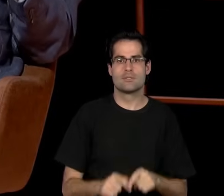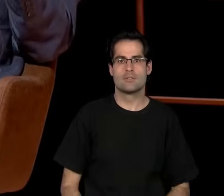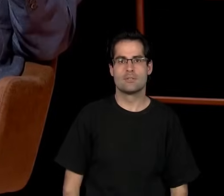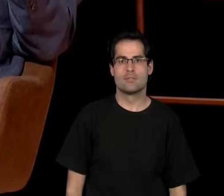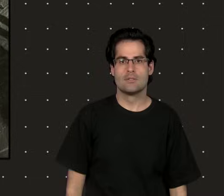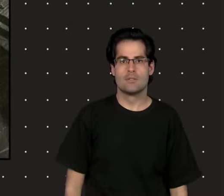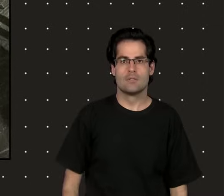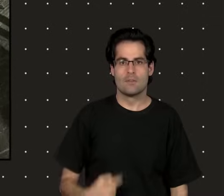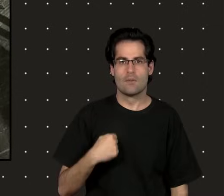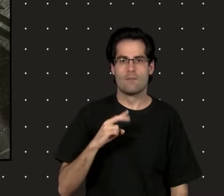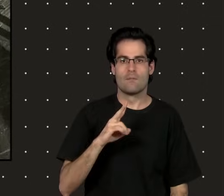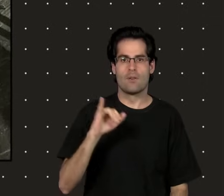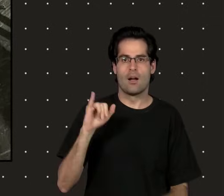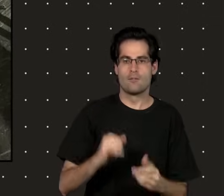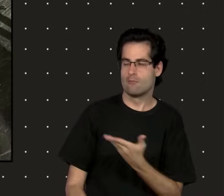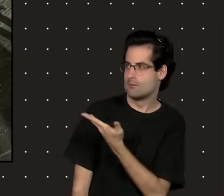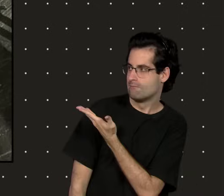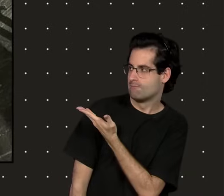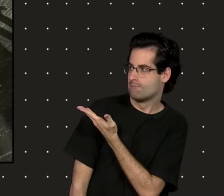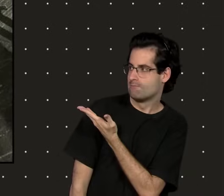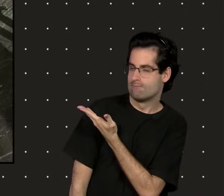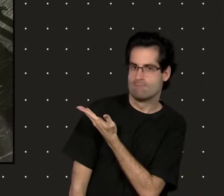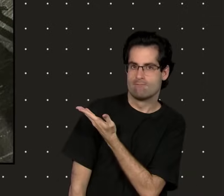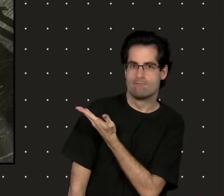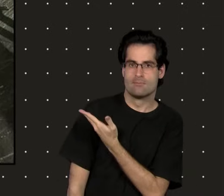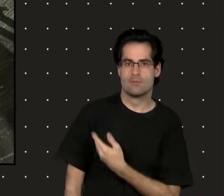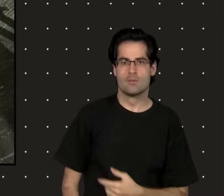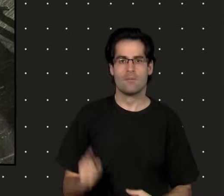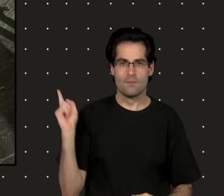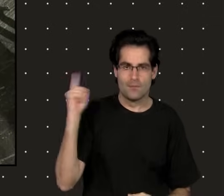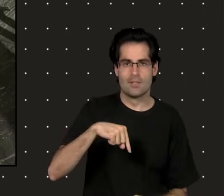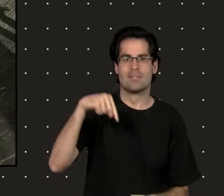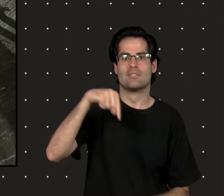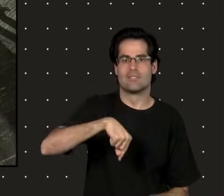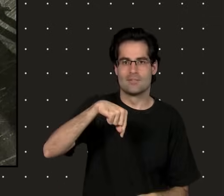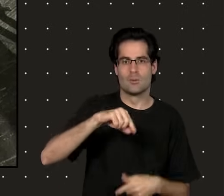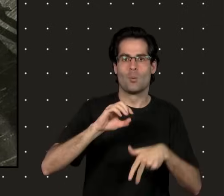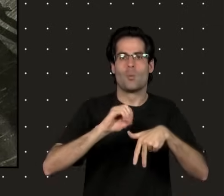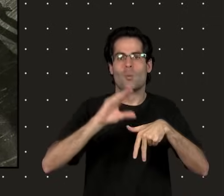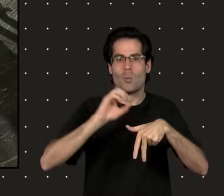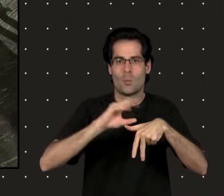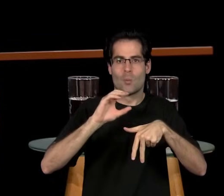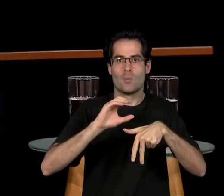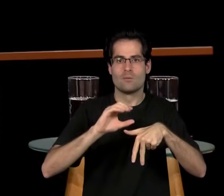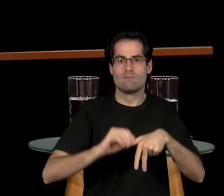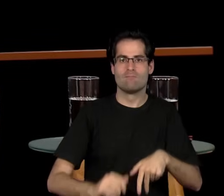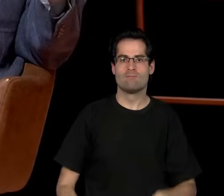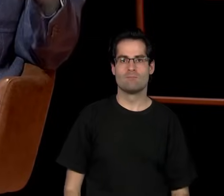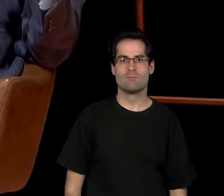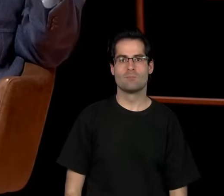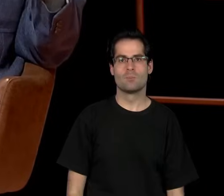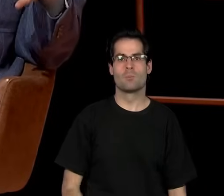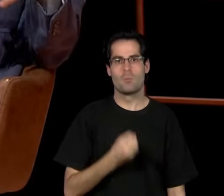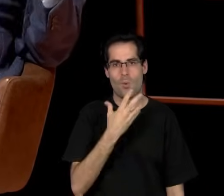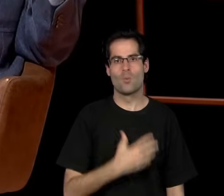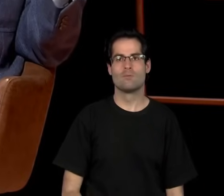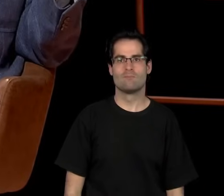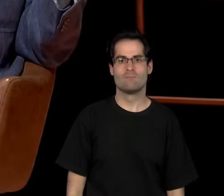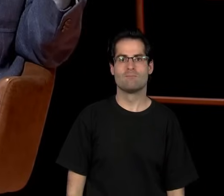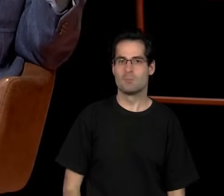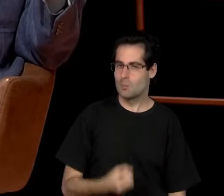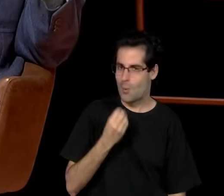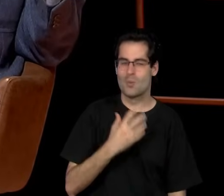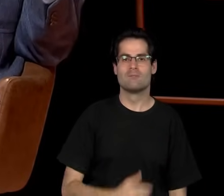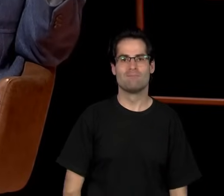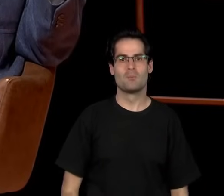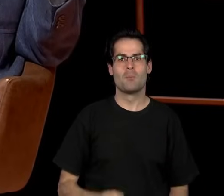Austrália. Esses artistas todos virão. E Uma Noite em Buenos Aires de novo. Não pode faltar Uma Noite em Buenos Aires. Não pode faltar. Não, e é